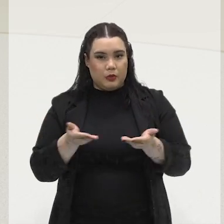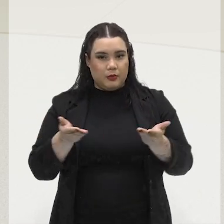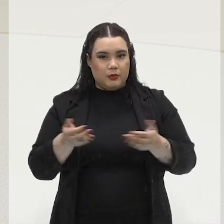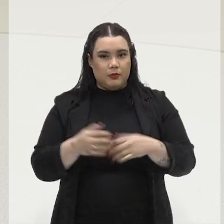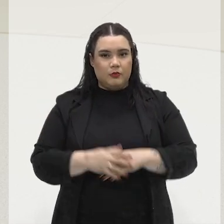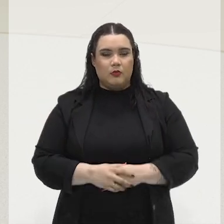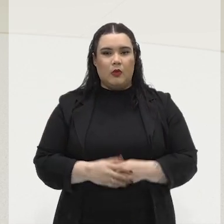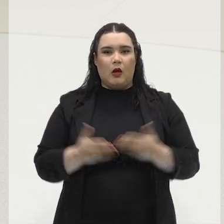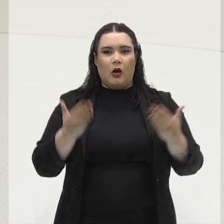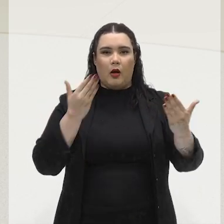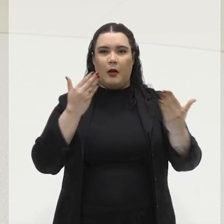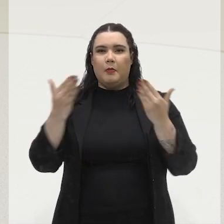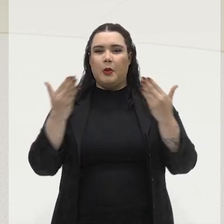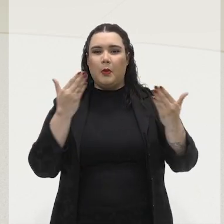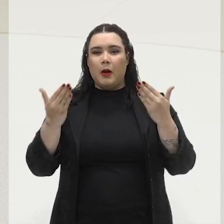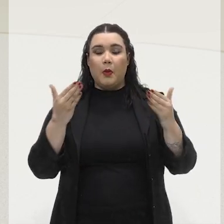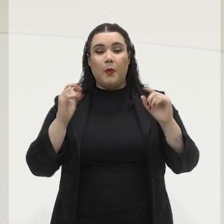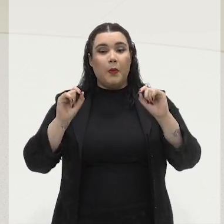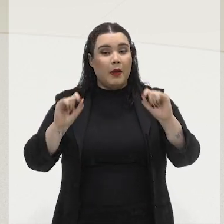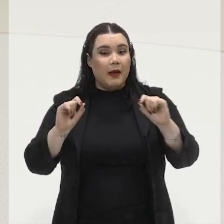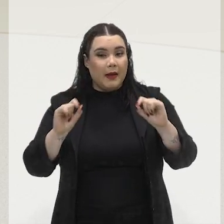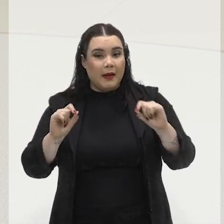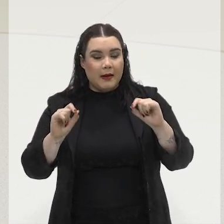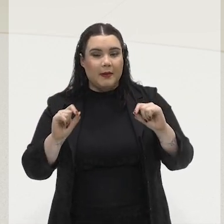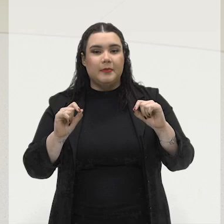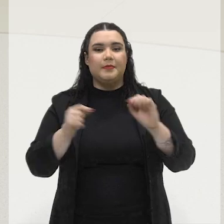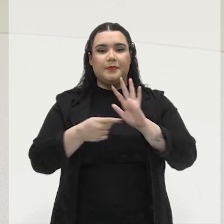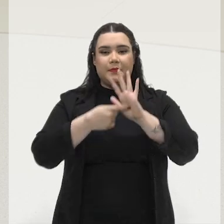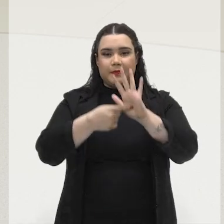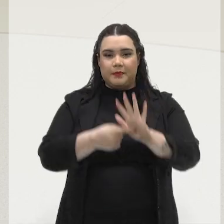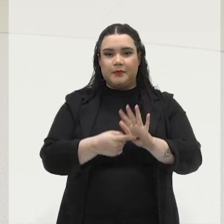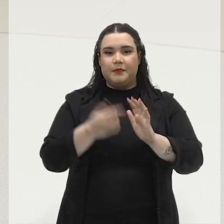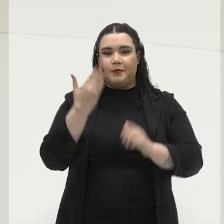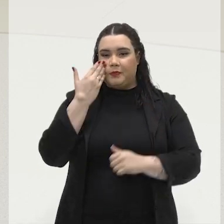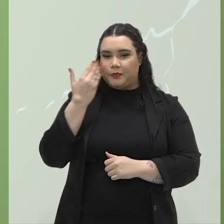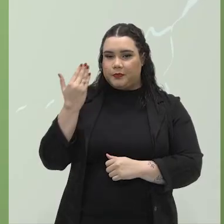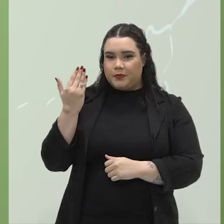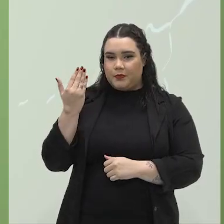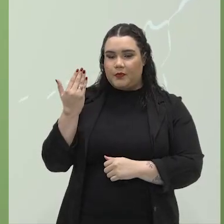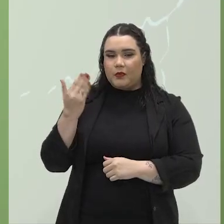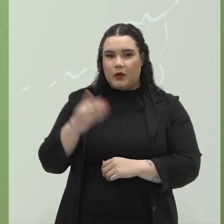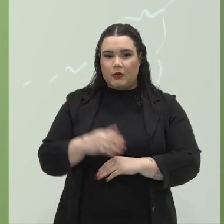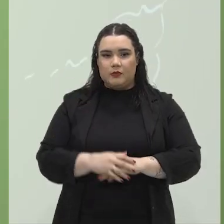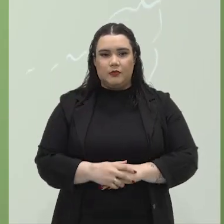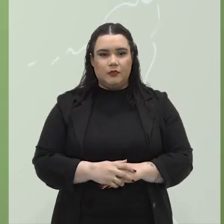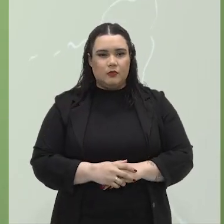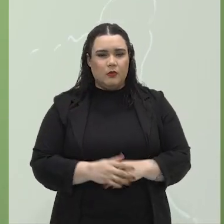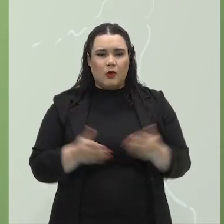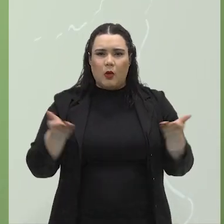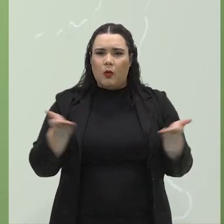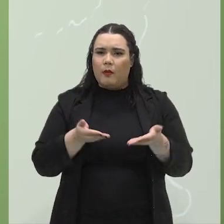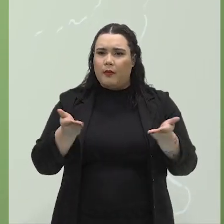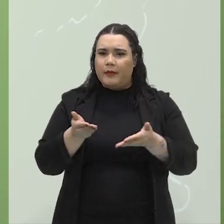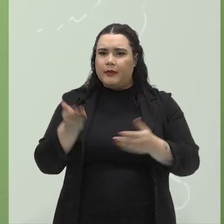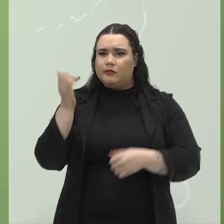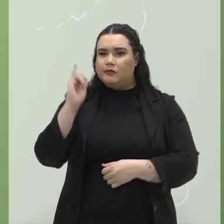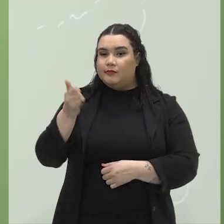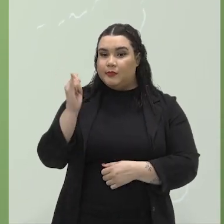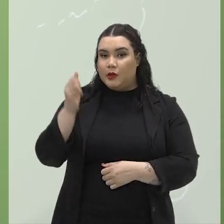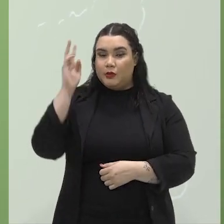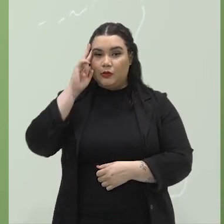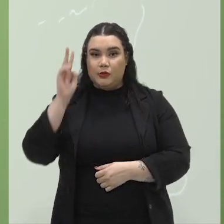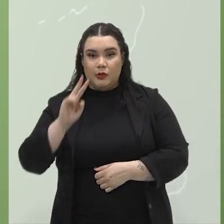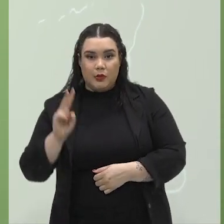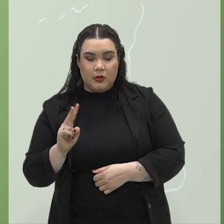rio extremamente extenso. Dá só uma olhada aqui nessa animação que eu trouxe para ti. Hoje iremos contar uma história.